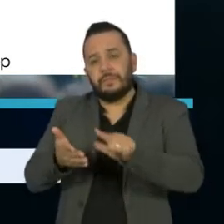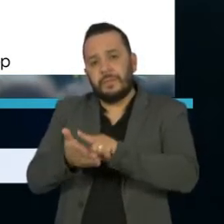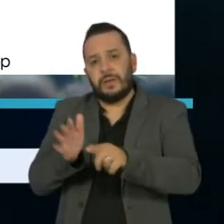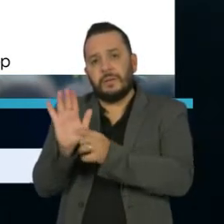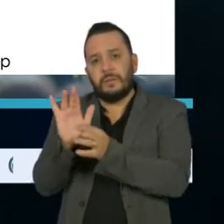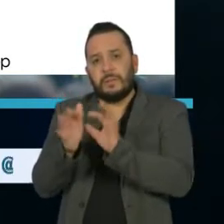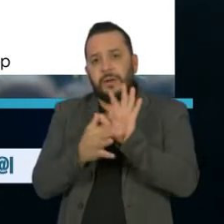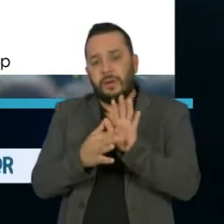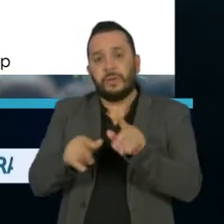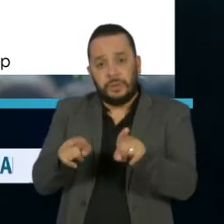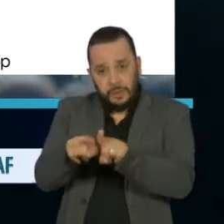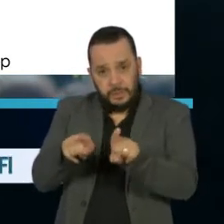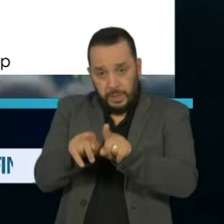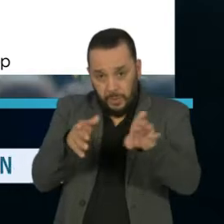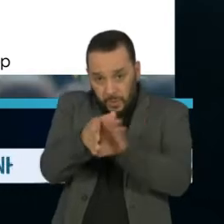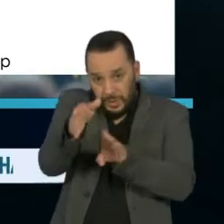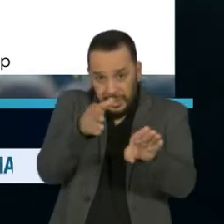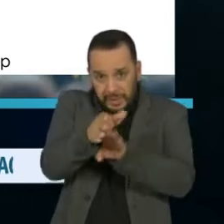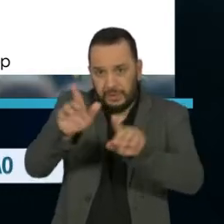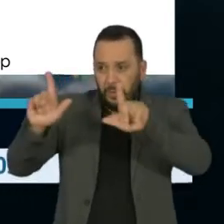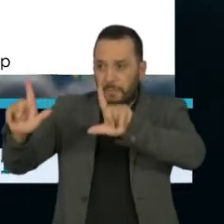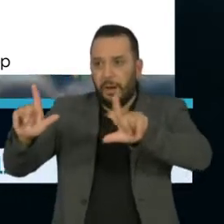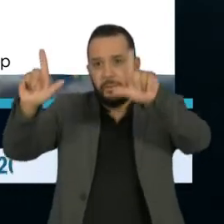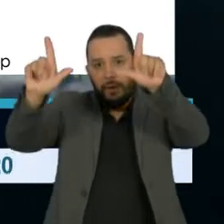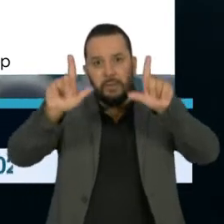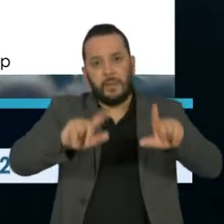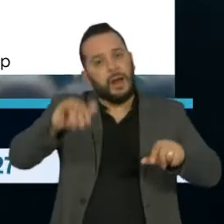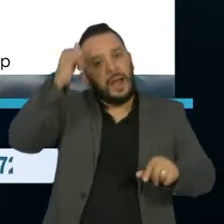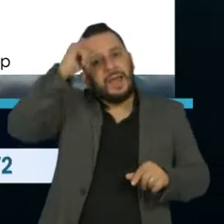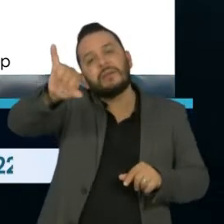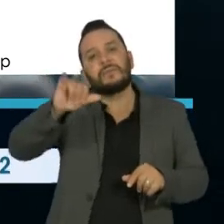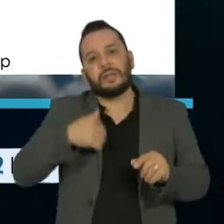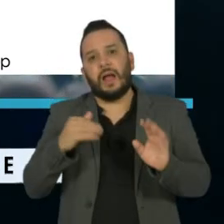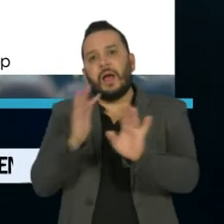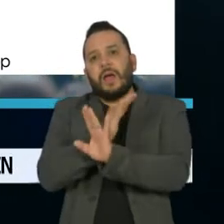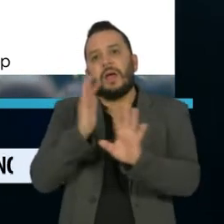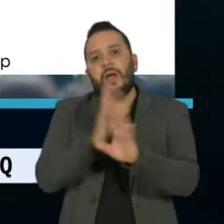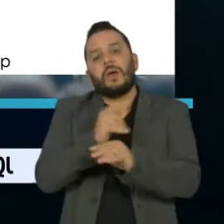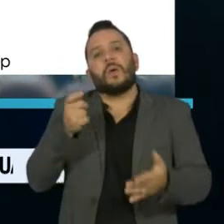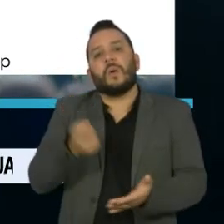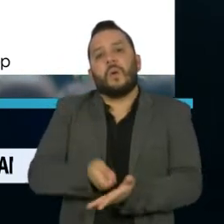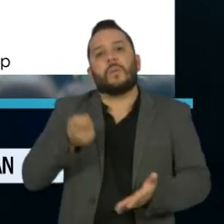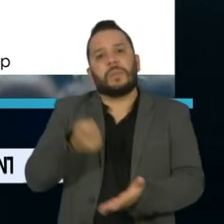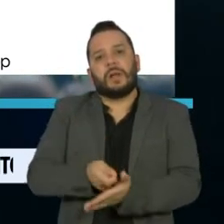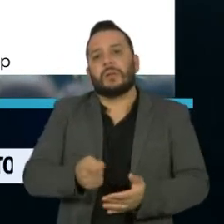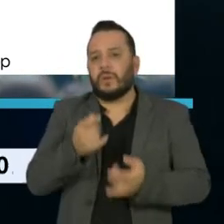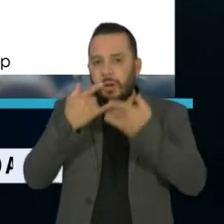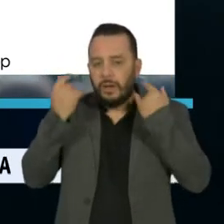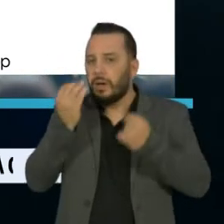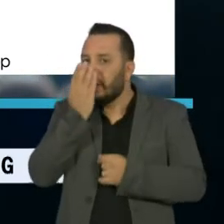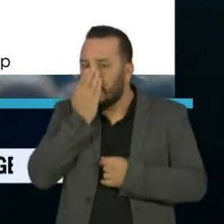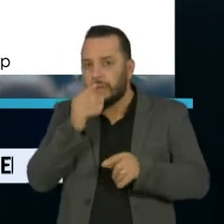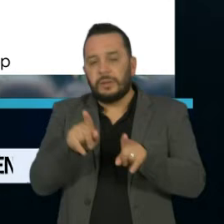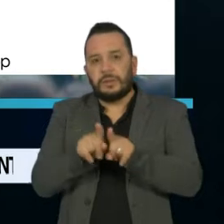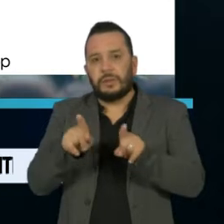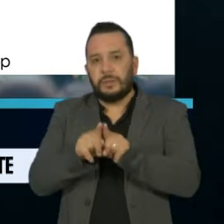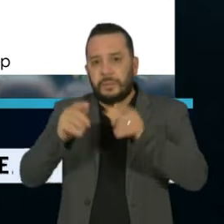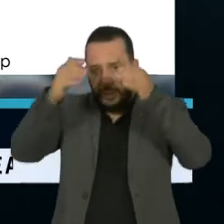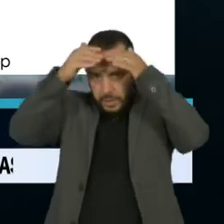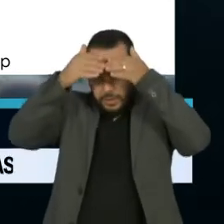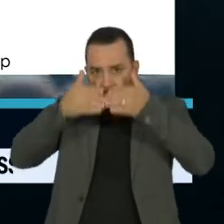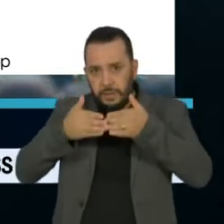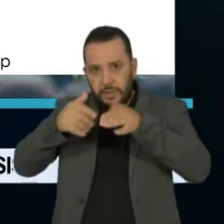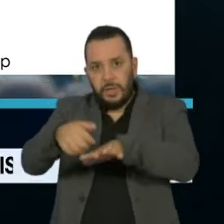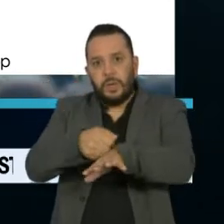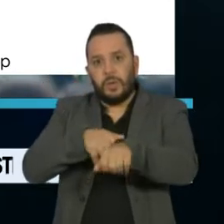Orientação visual para evitar aglomerações. Uso obrigatório de máscaras, protetores faciais e